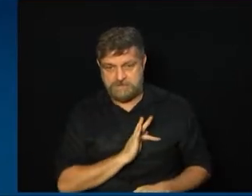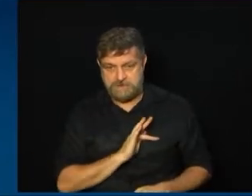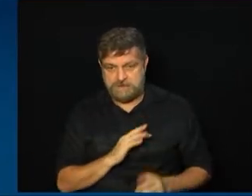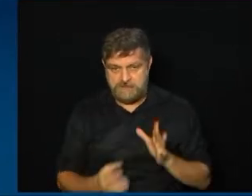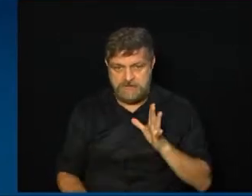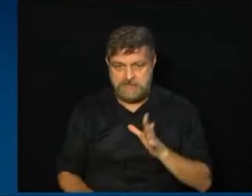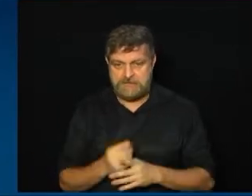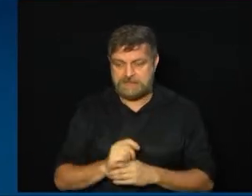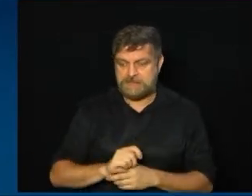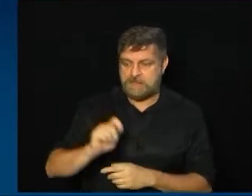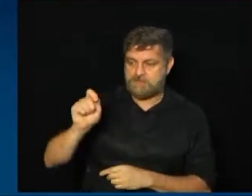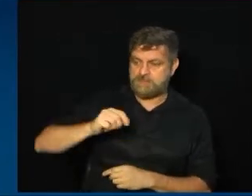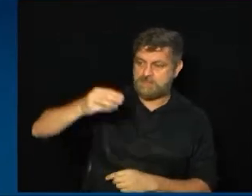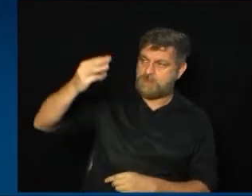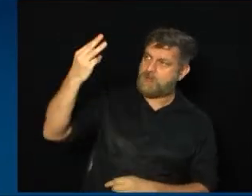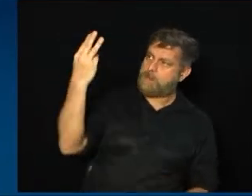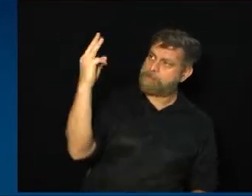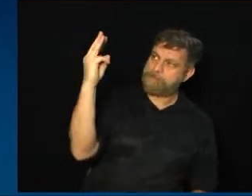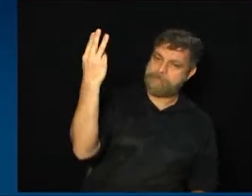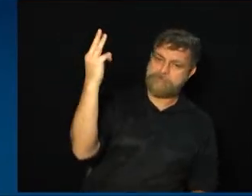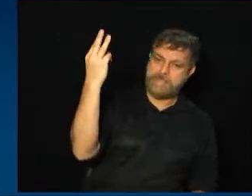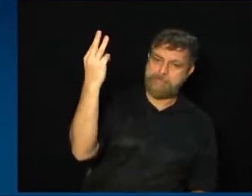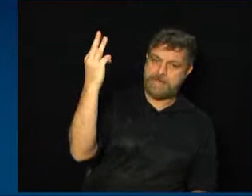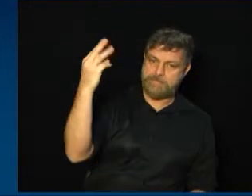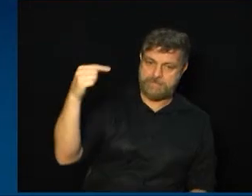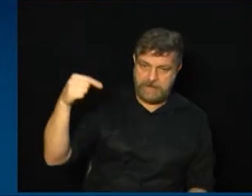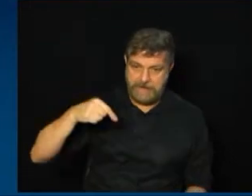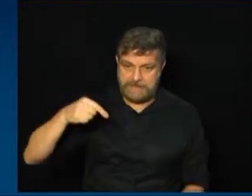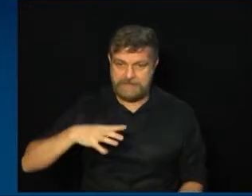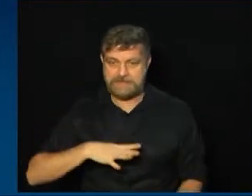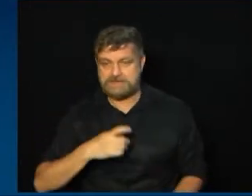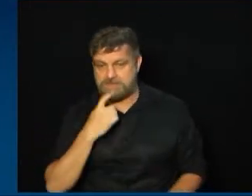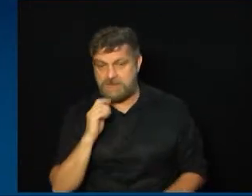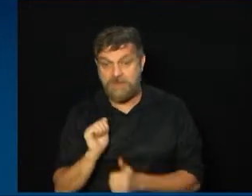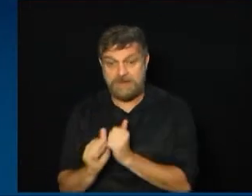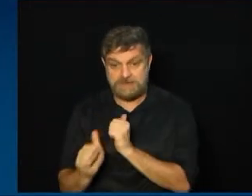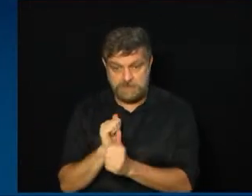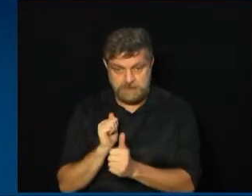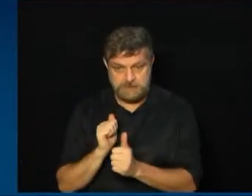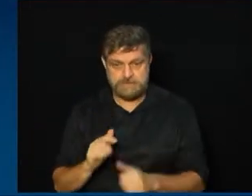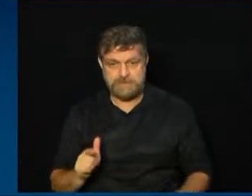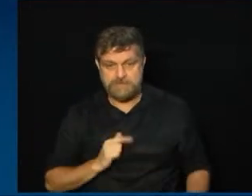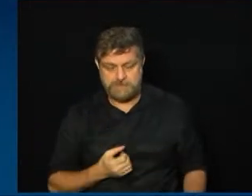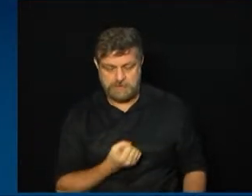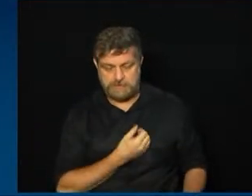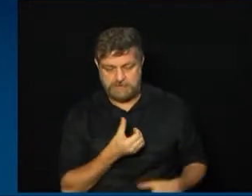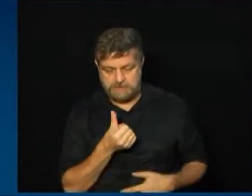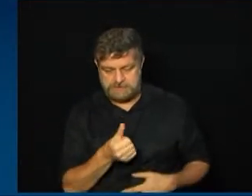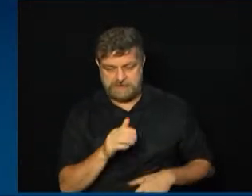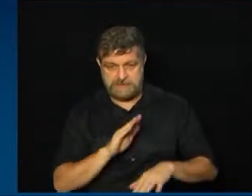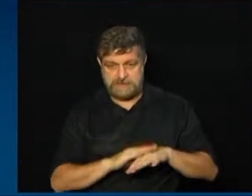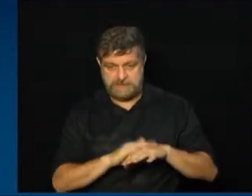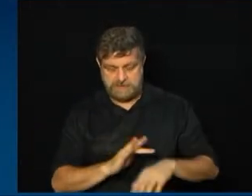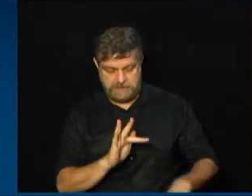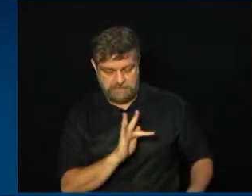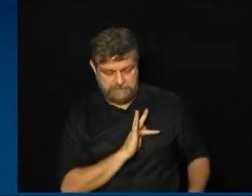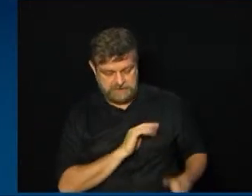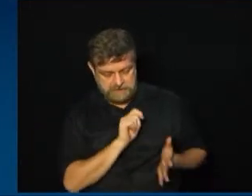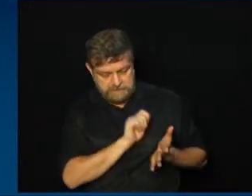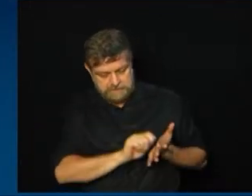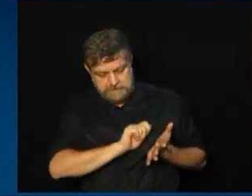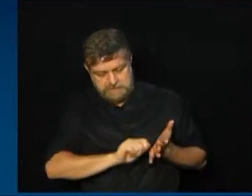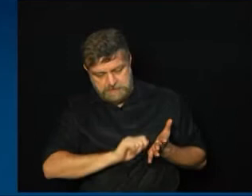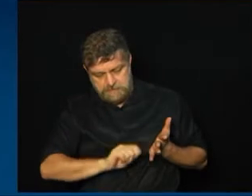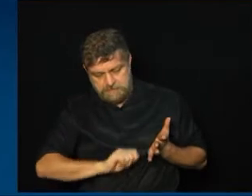a soltura de pipa como esporte no município de Campinas. O item 6 também também é um projeto de autoria do vereador Fernando